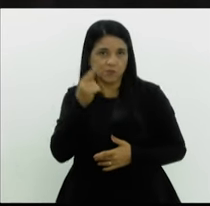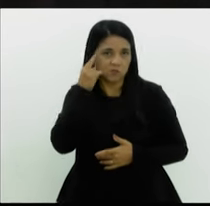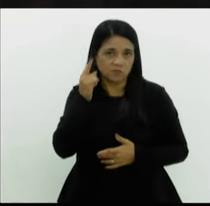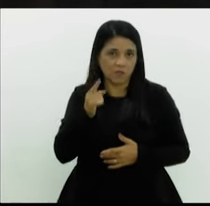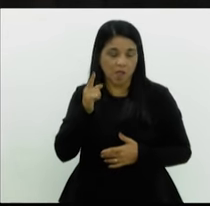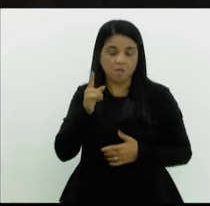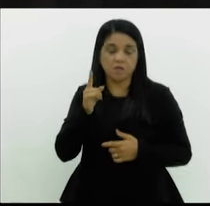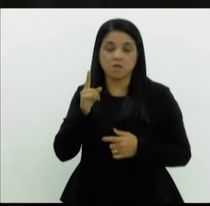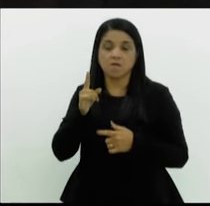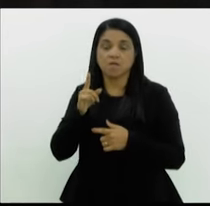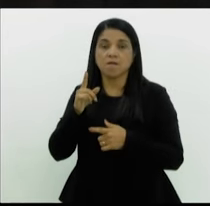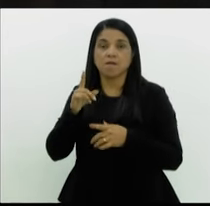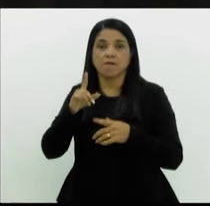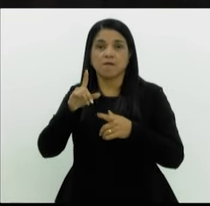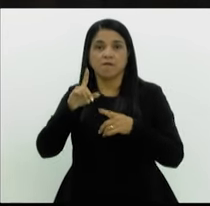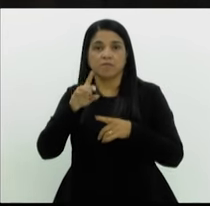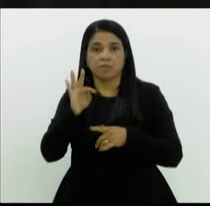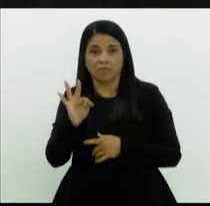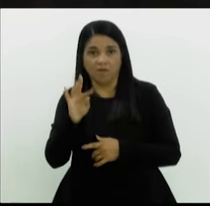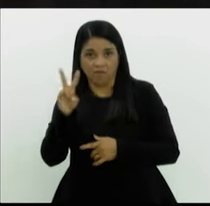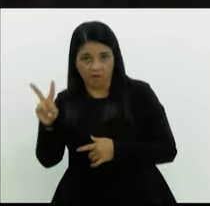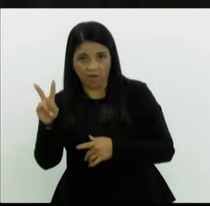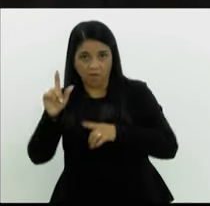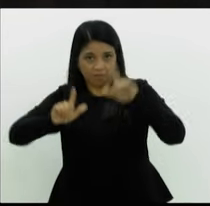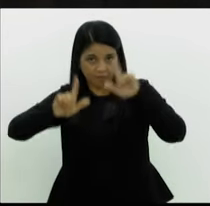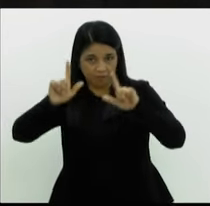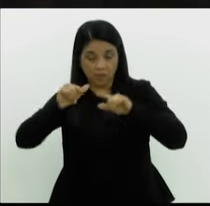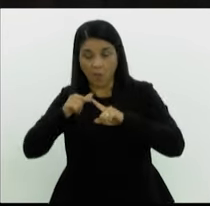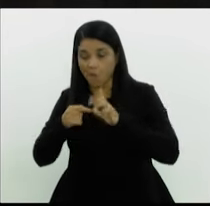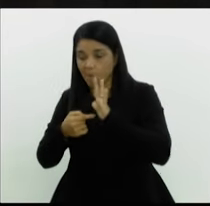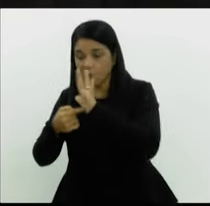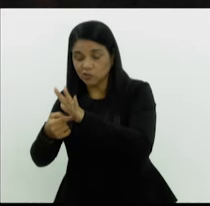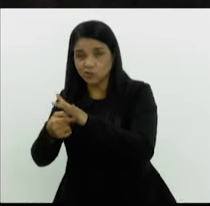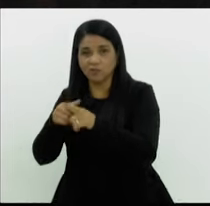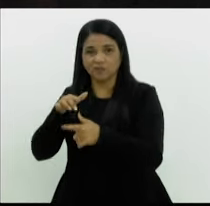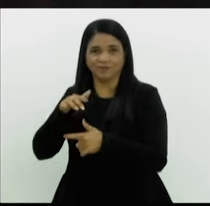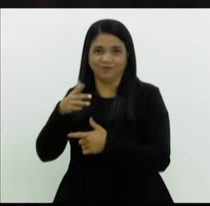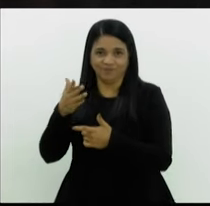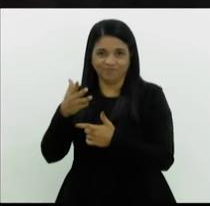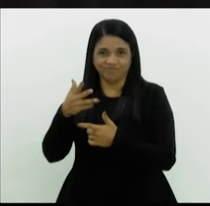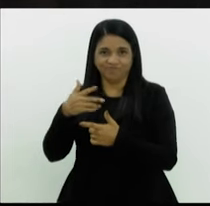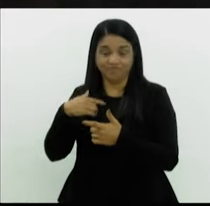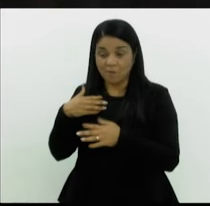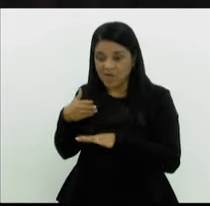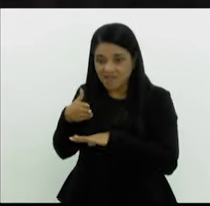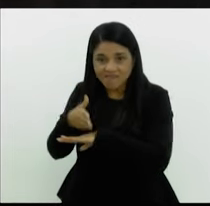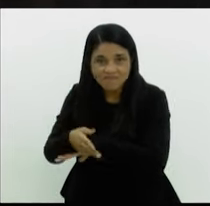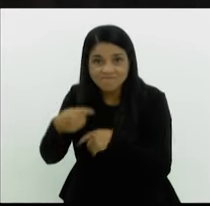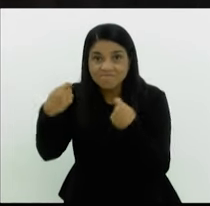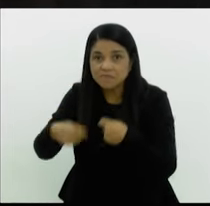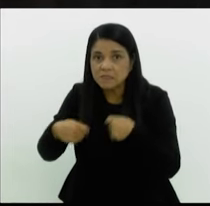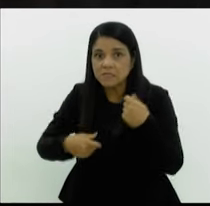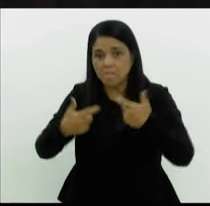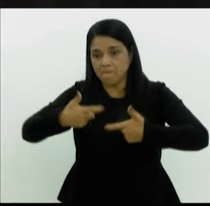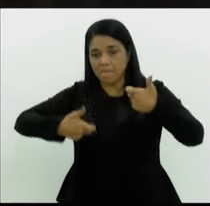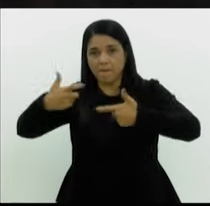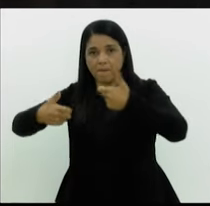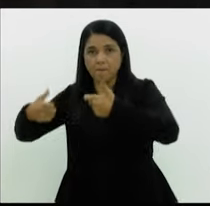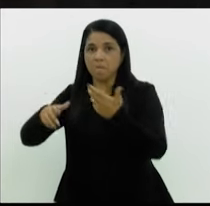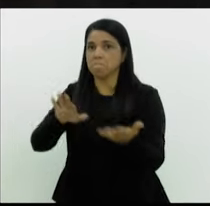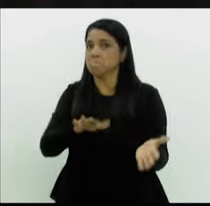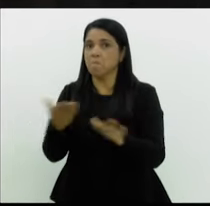está mostrando ou não há, é porque para entrar lá tem que ter uma guerra e possivelmente com mortes